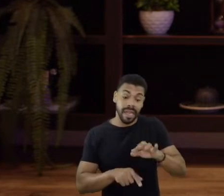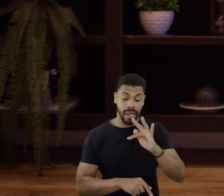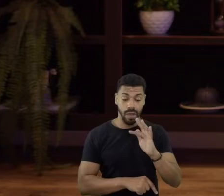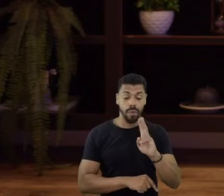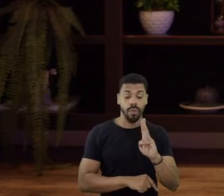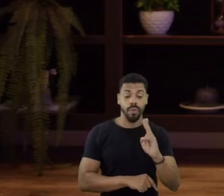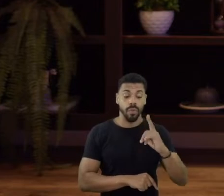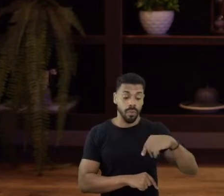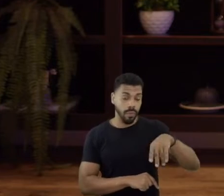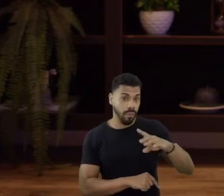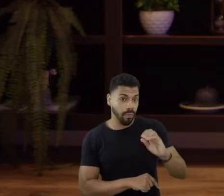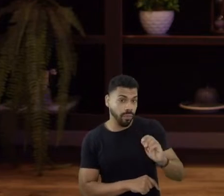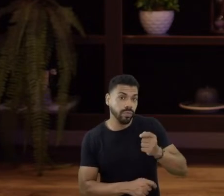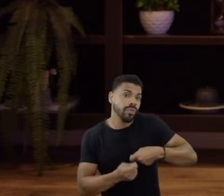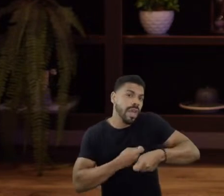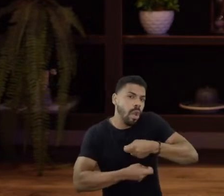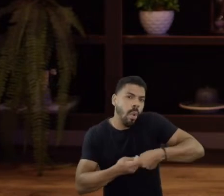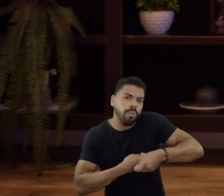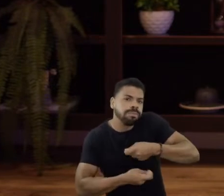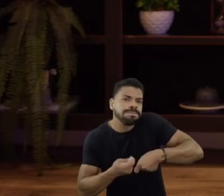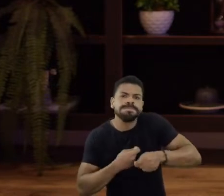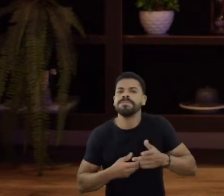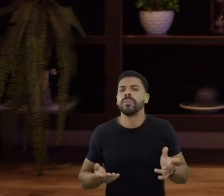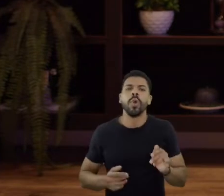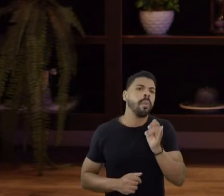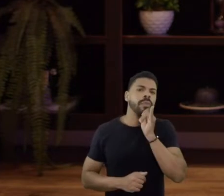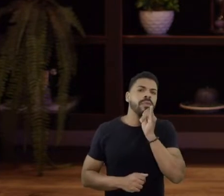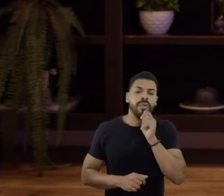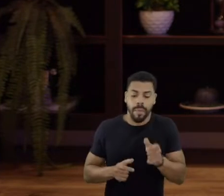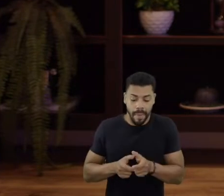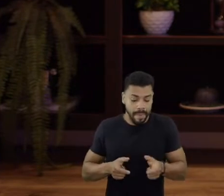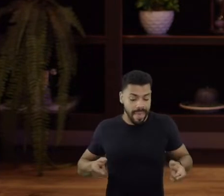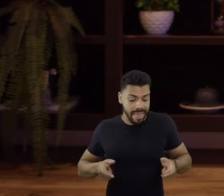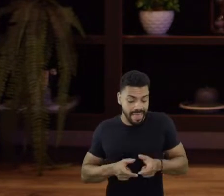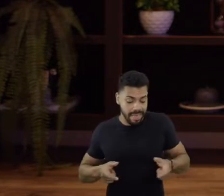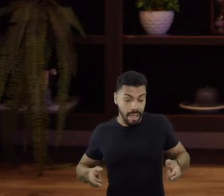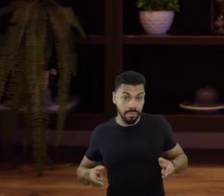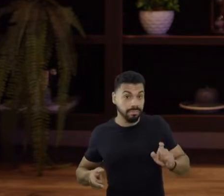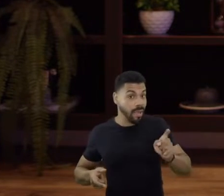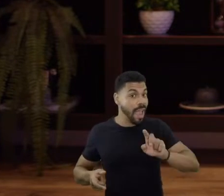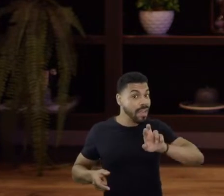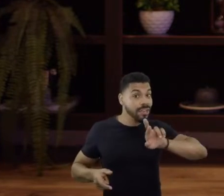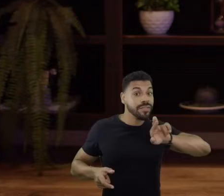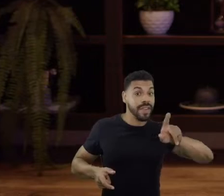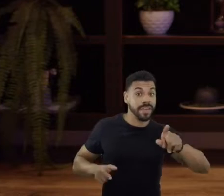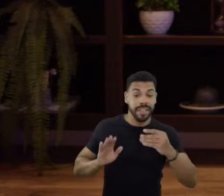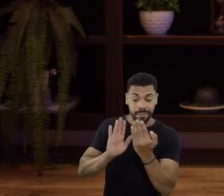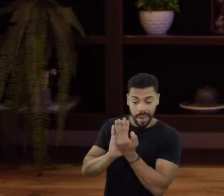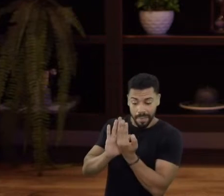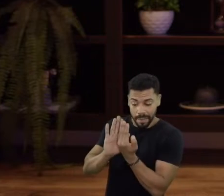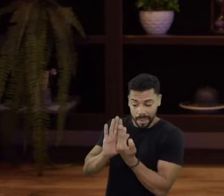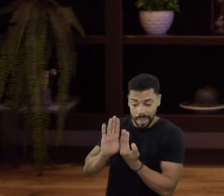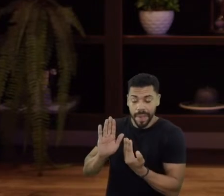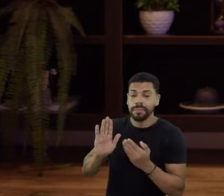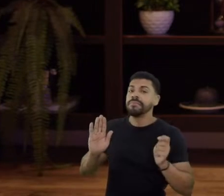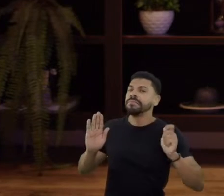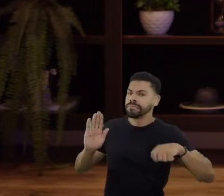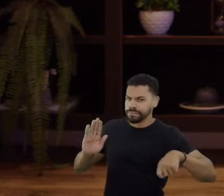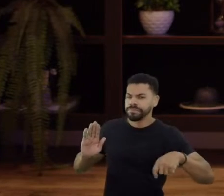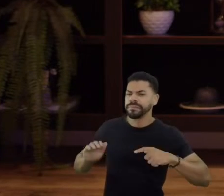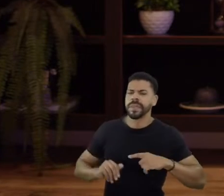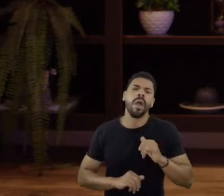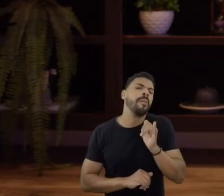fundo negociado em bolsa Então você não vai comprar uma ação você vai comprar um fundo ali já tem a carteira toda do fundo então alguns